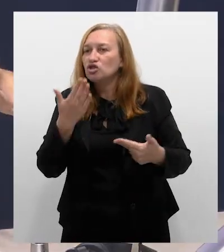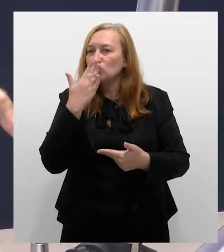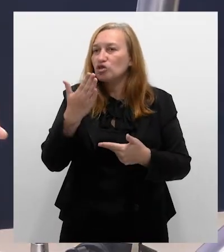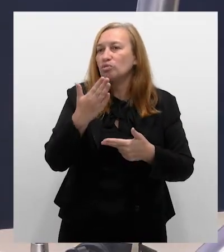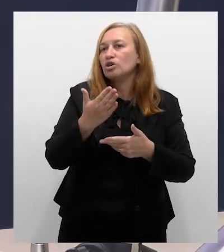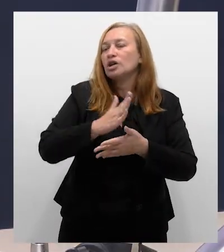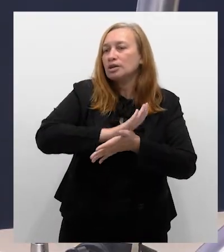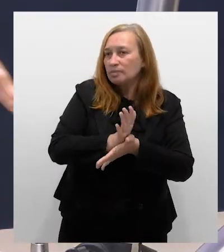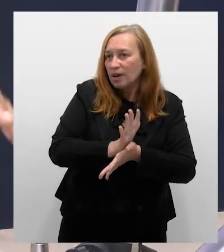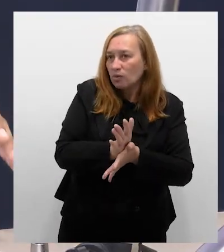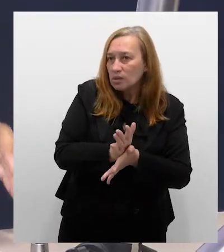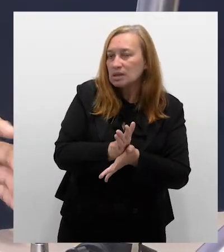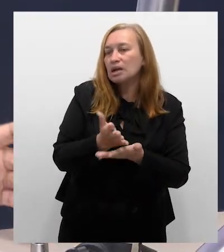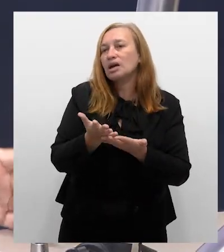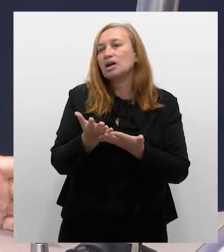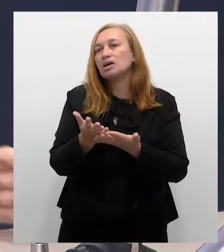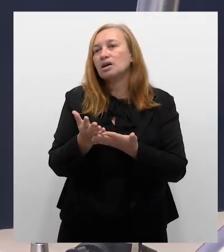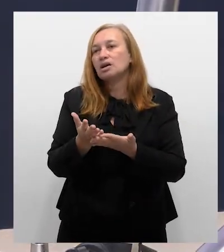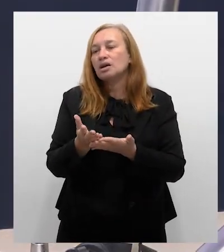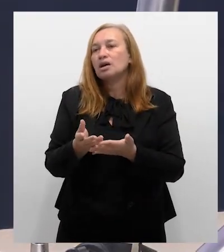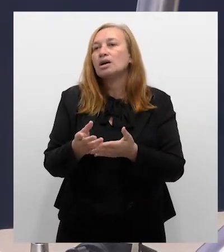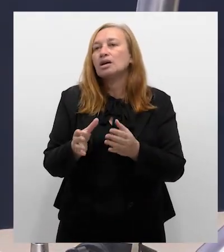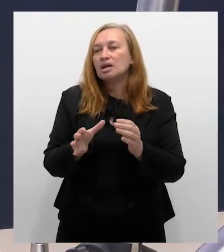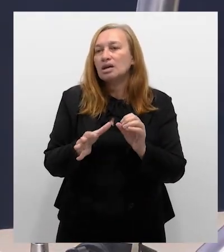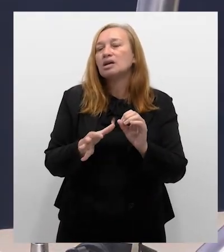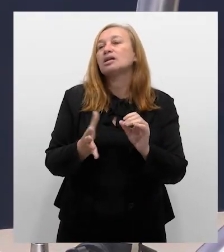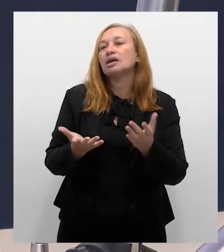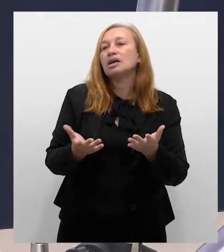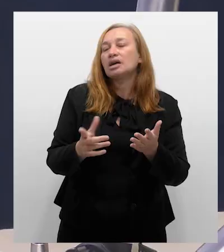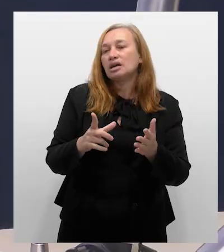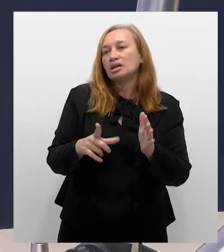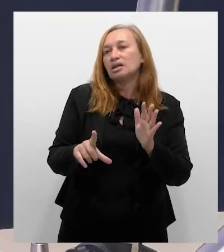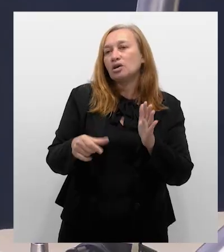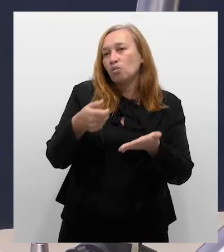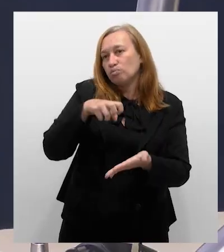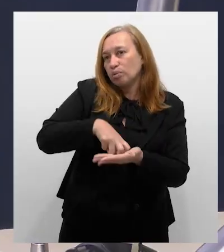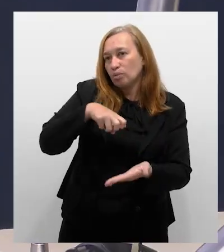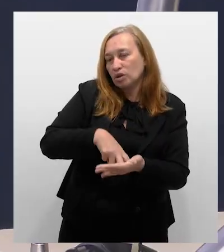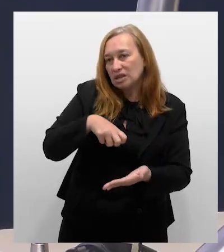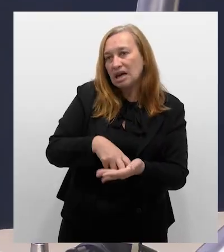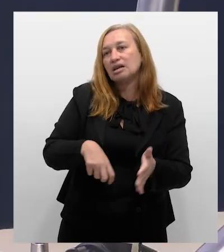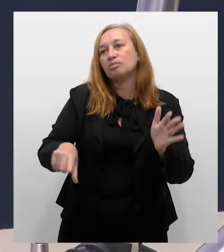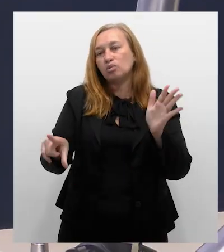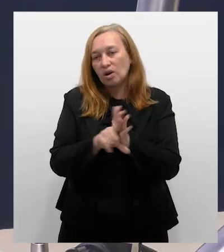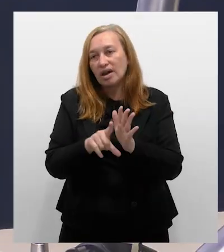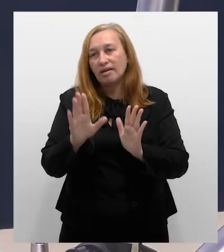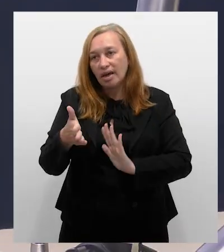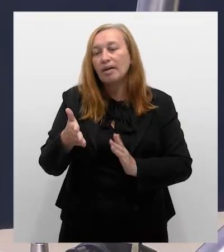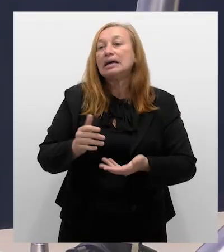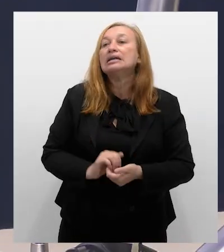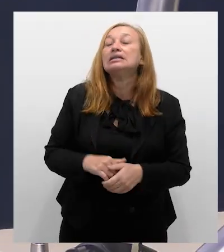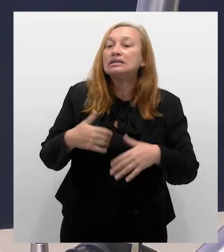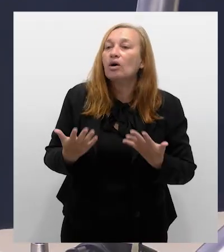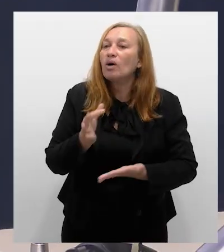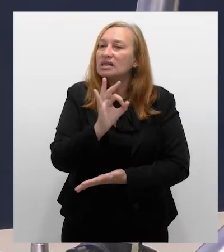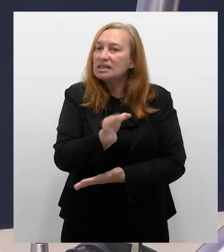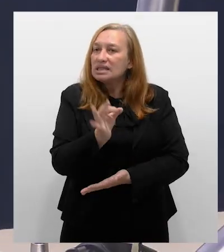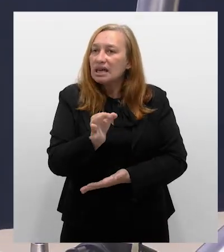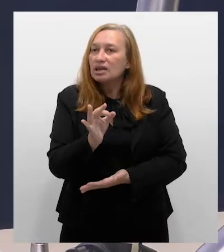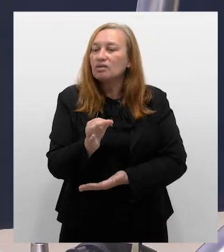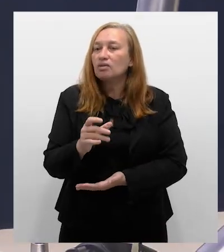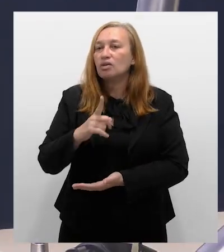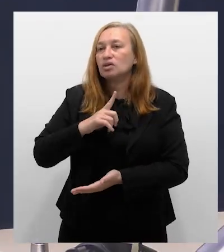tipos de preconceito que são, assim, são protegidos por leis e penalizados por leis, né? Dizendo